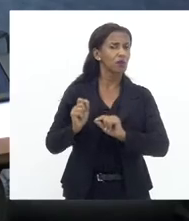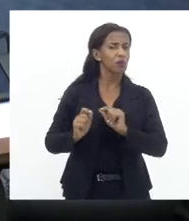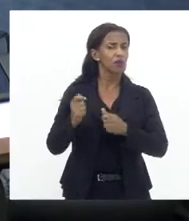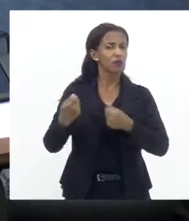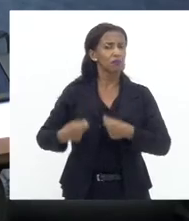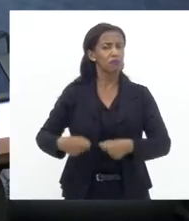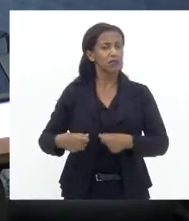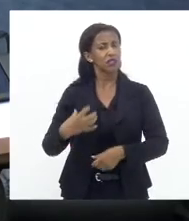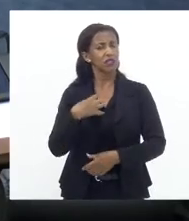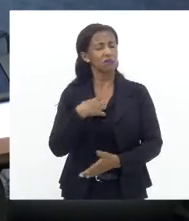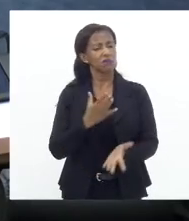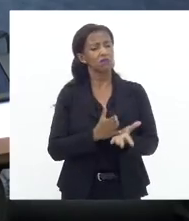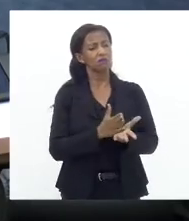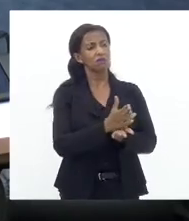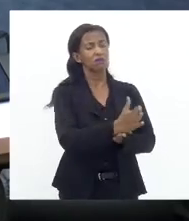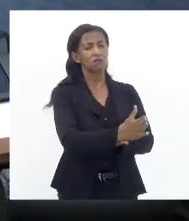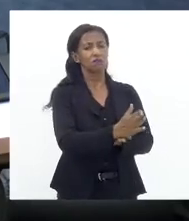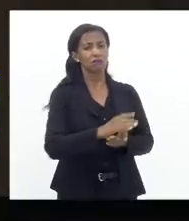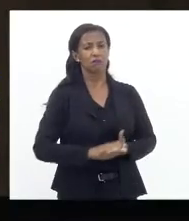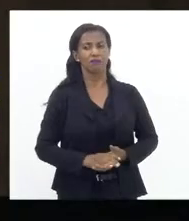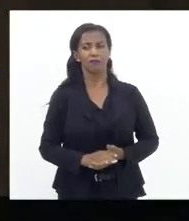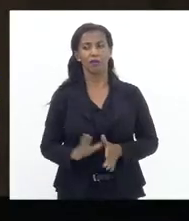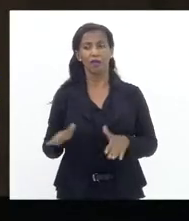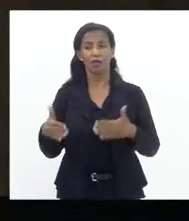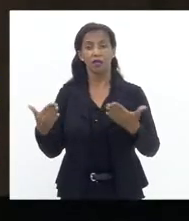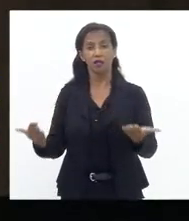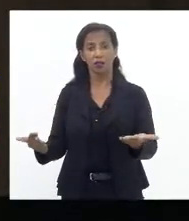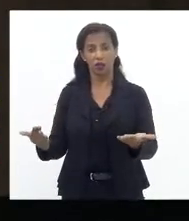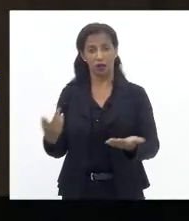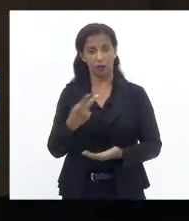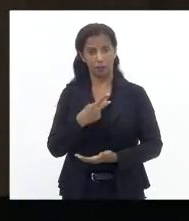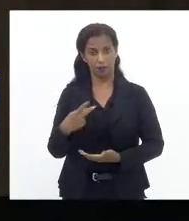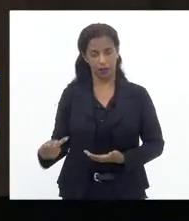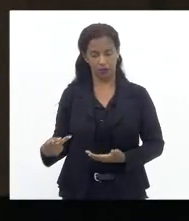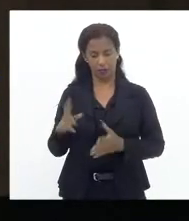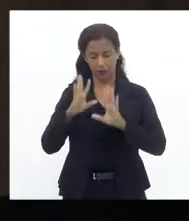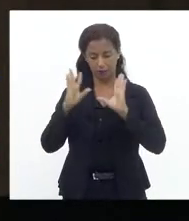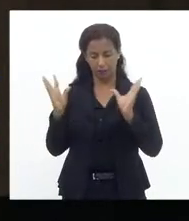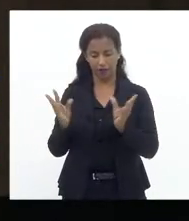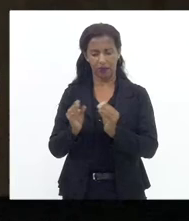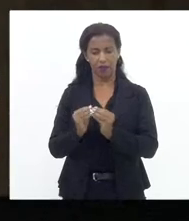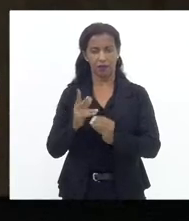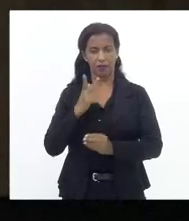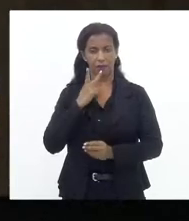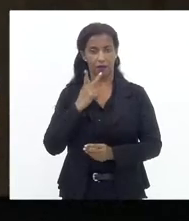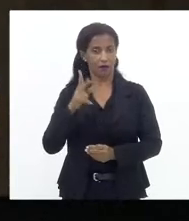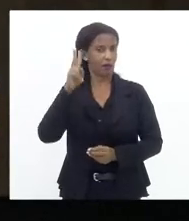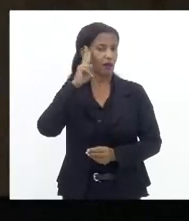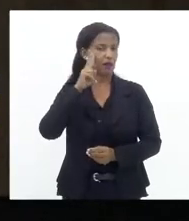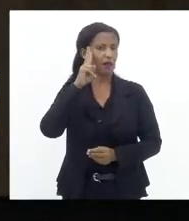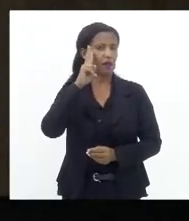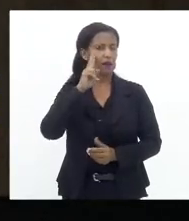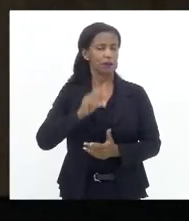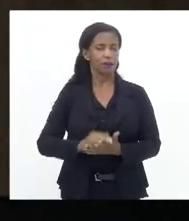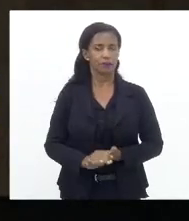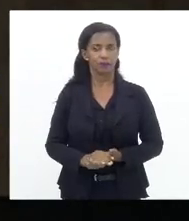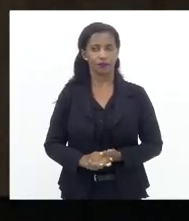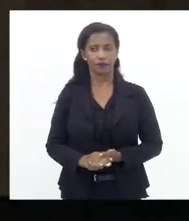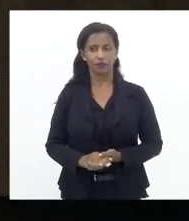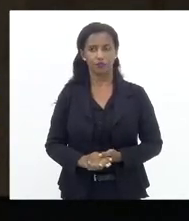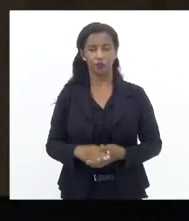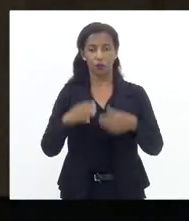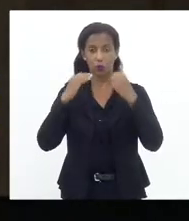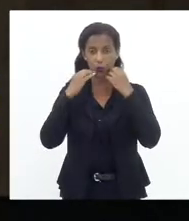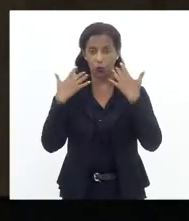necessário nesse sentido esse ano a presidenta para encerrar minha fala aqui lembrar que os